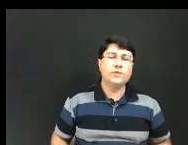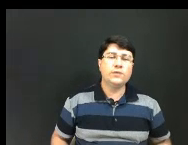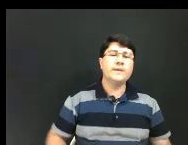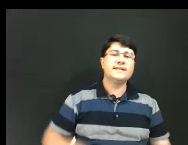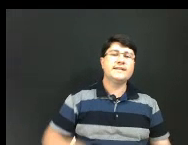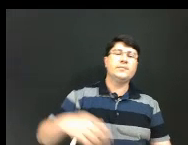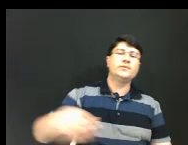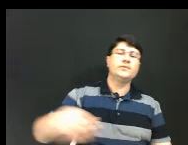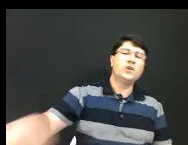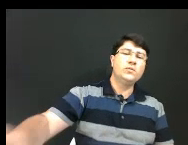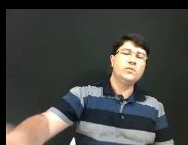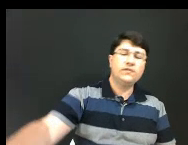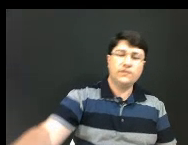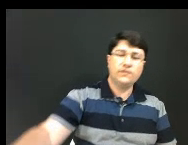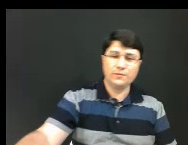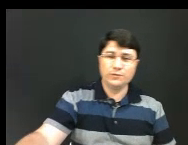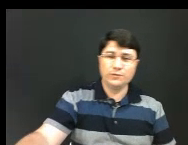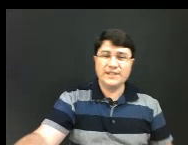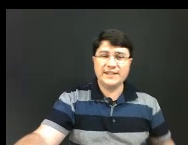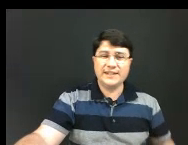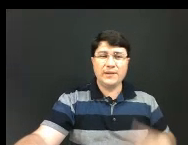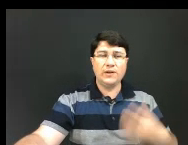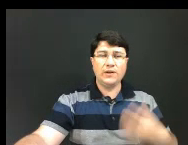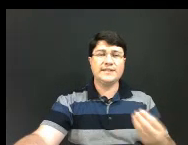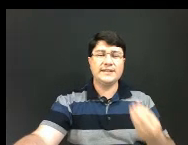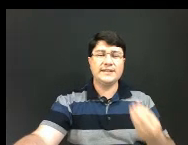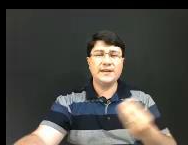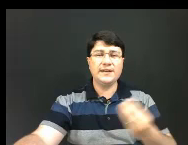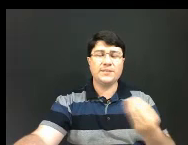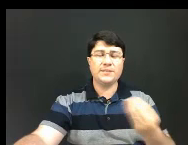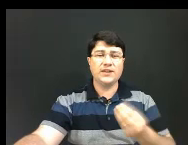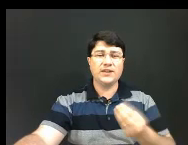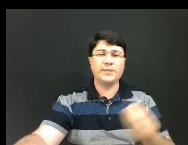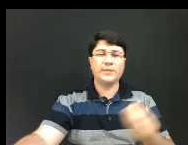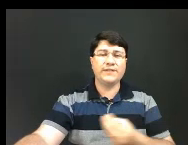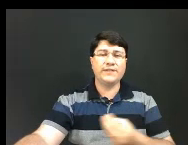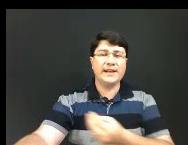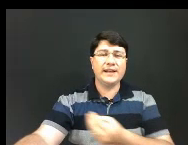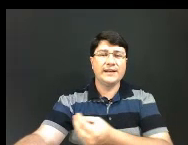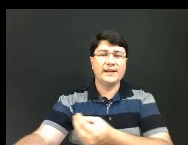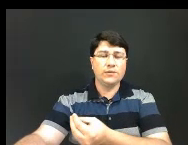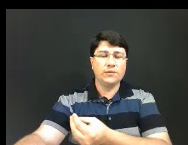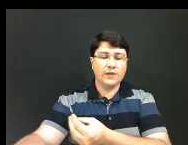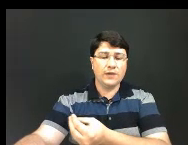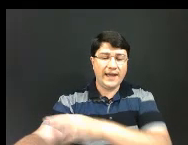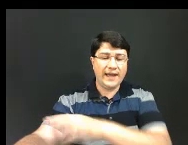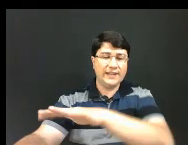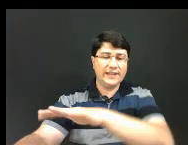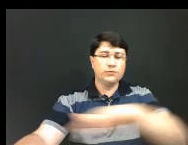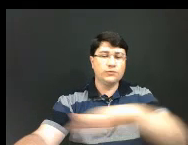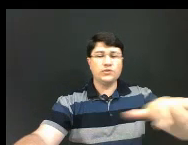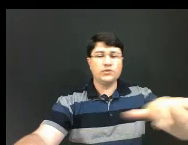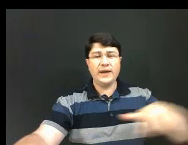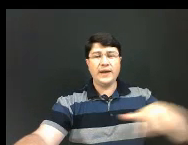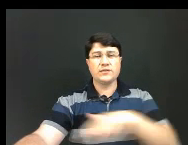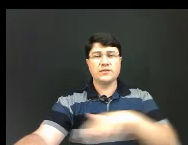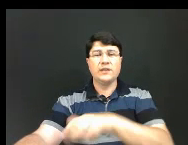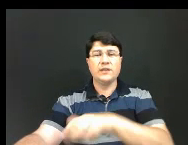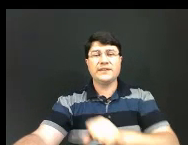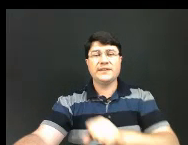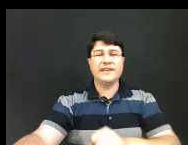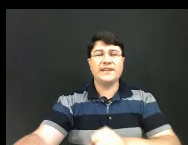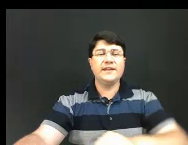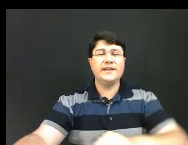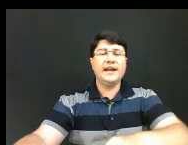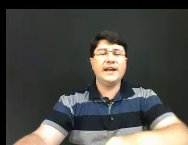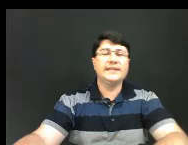ver então um exemplo de como utilizar melhor esse espaço para falar a regra do uso do espaço